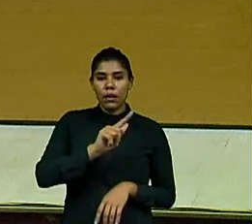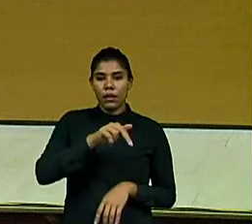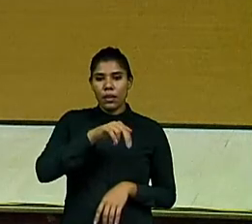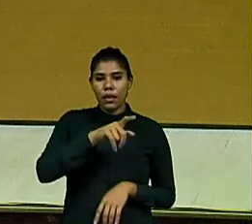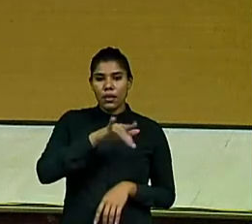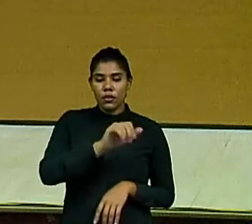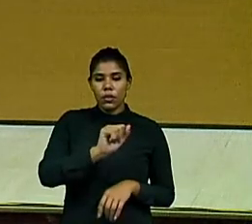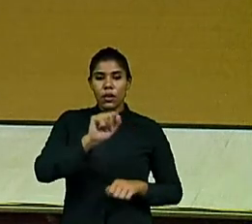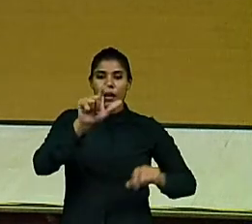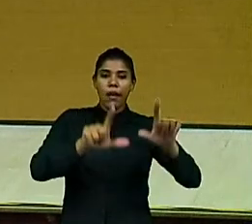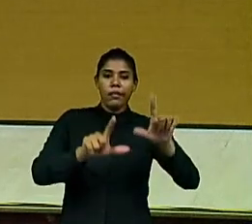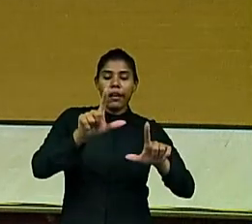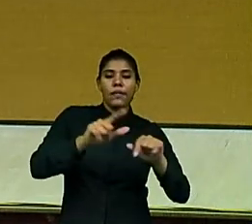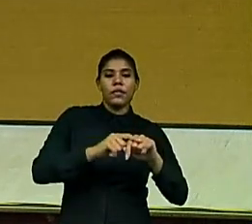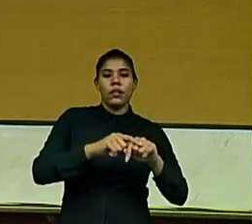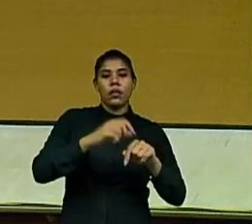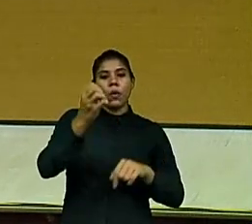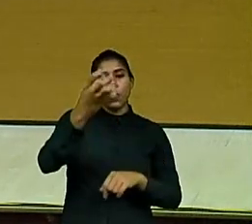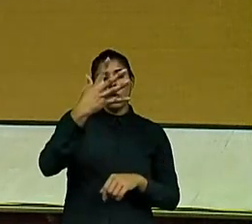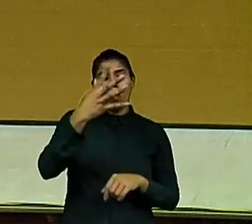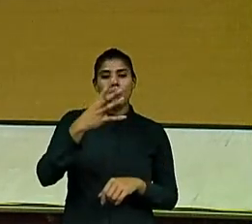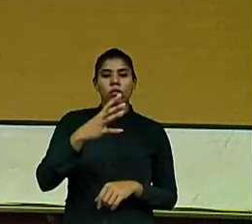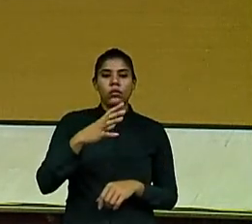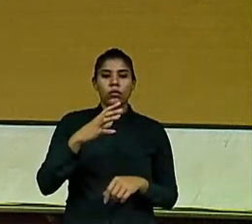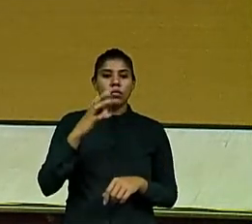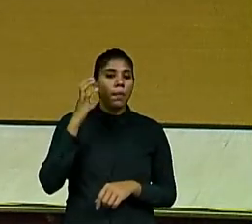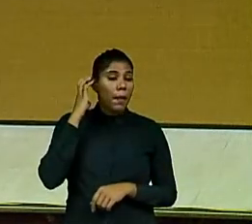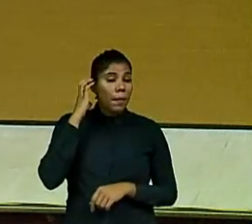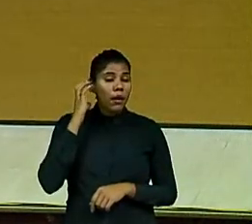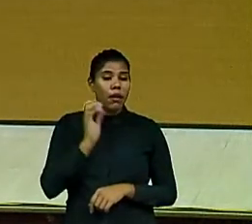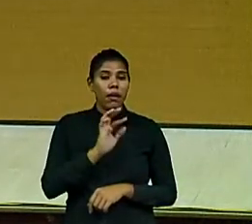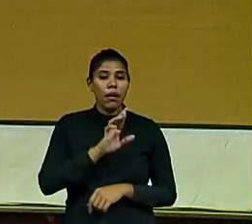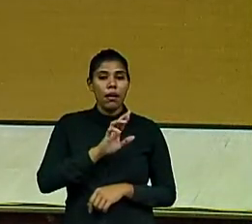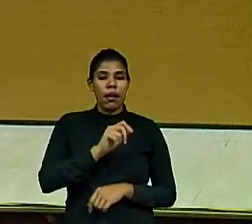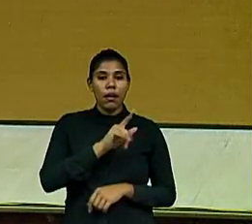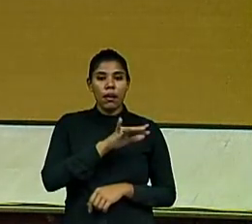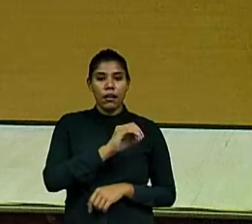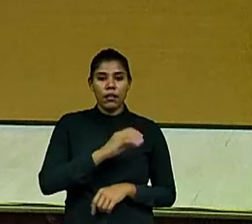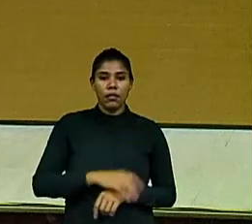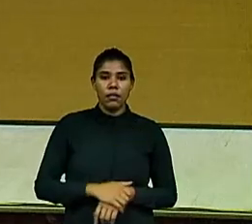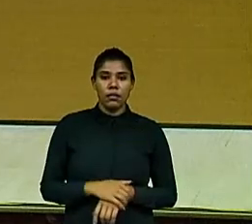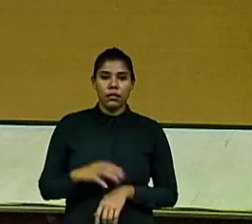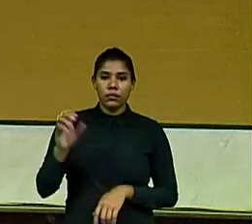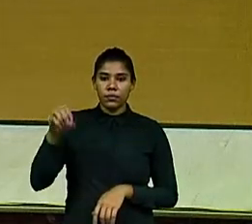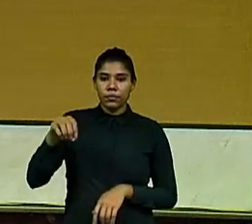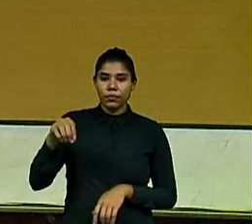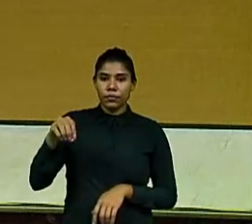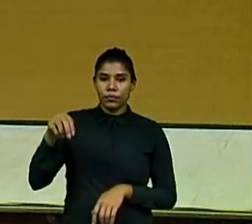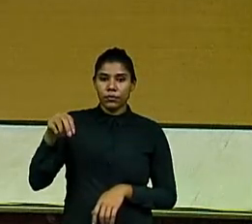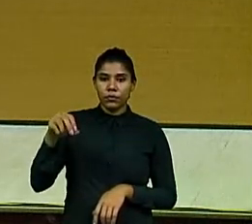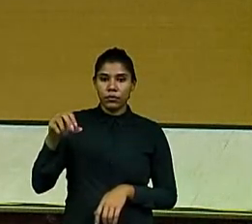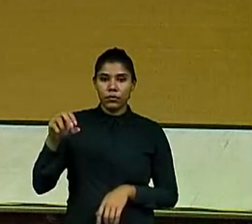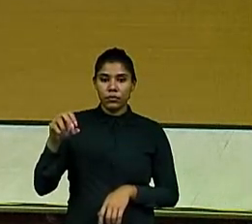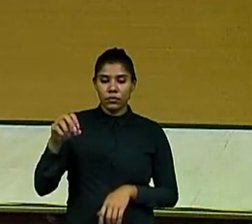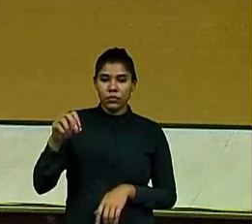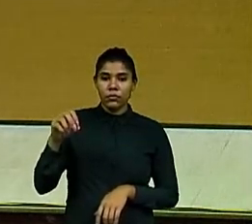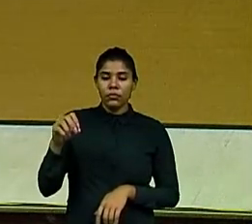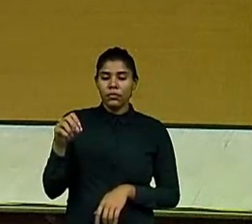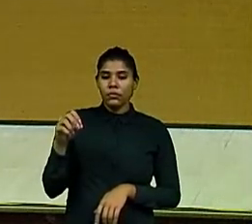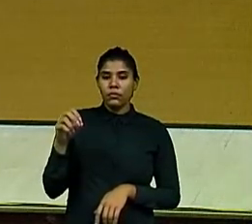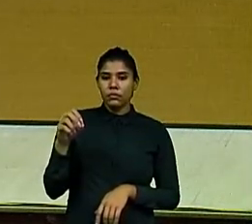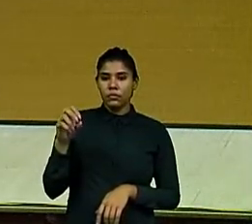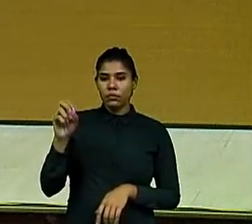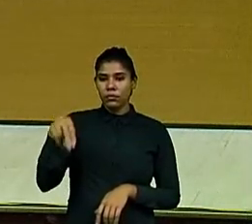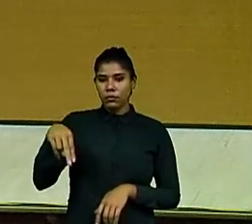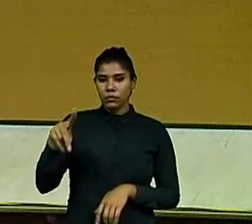e as ondas mecânicas tipo o som as ondas cordas as